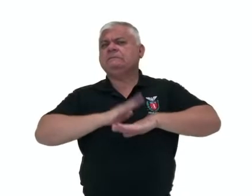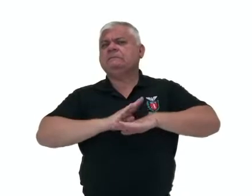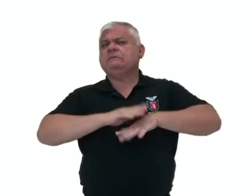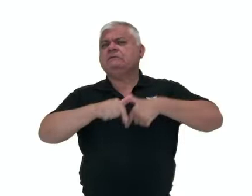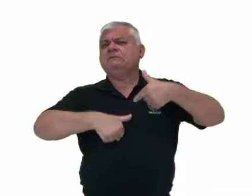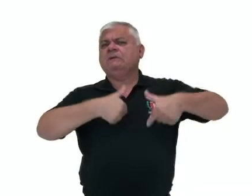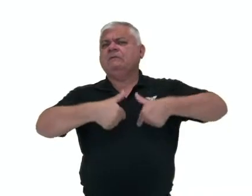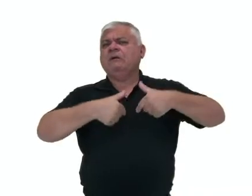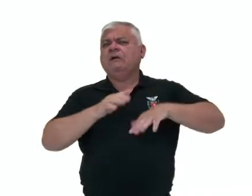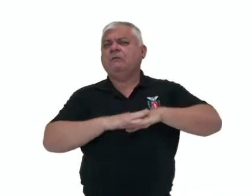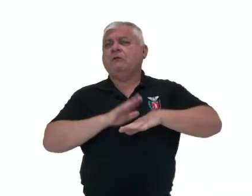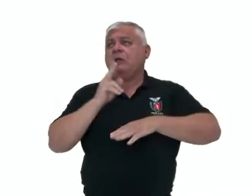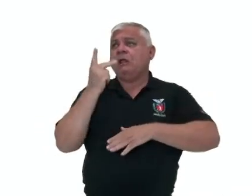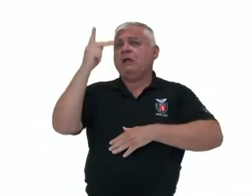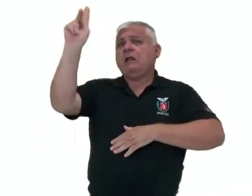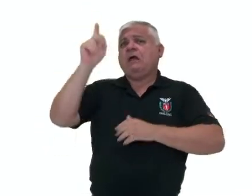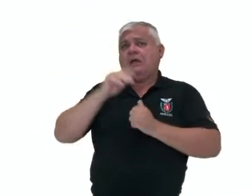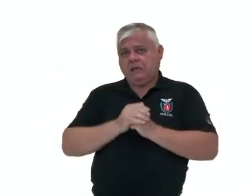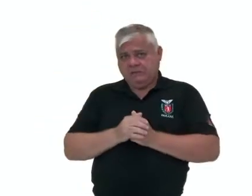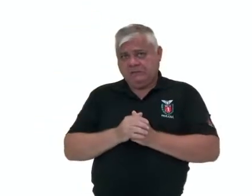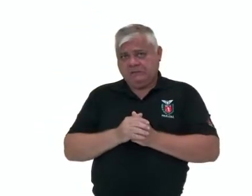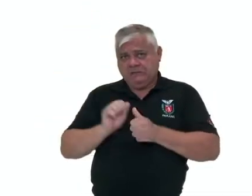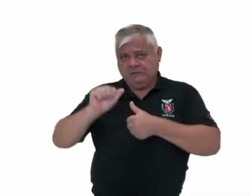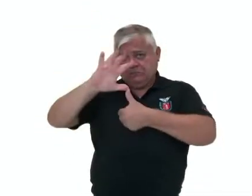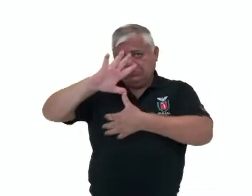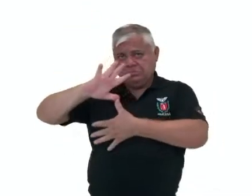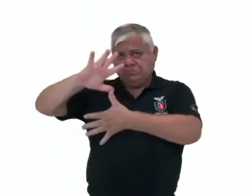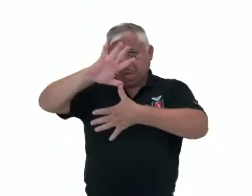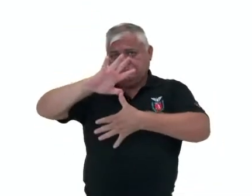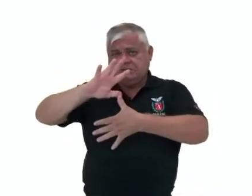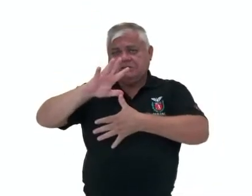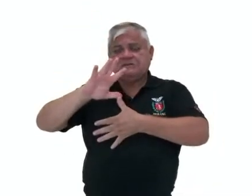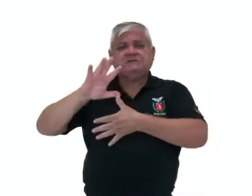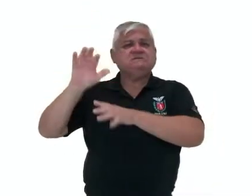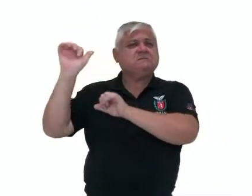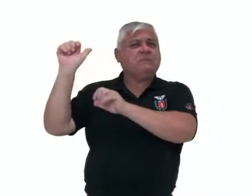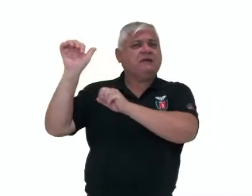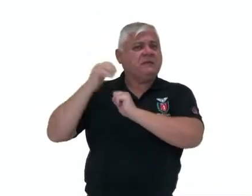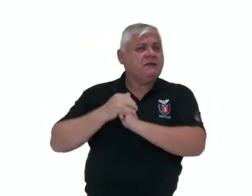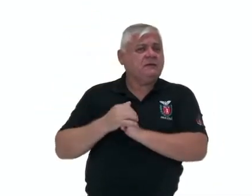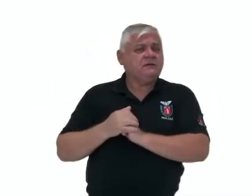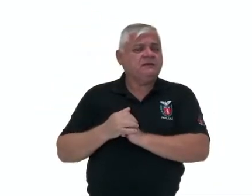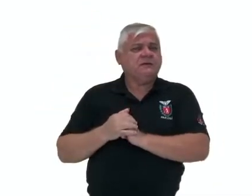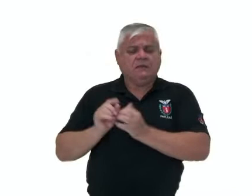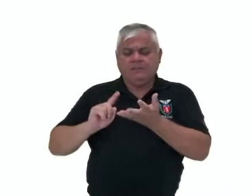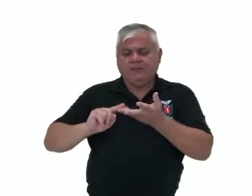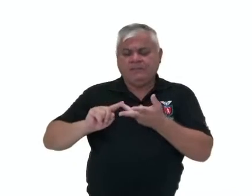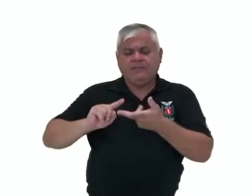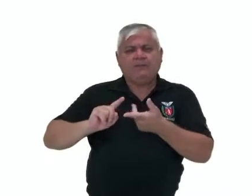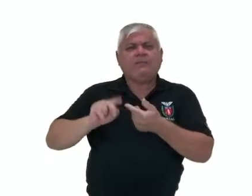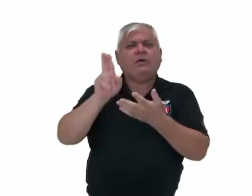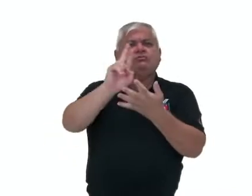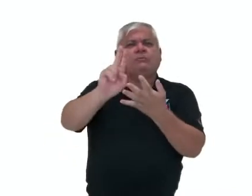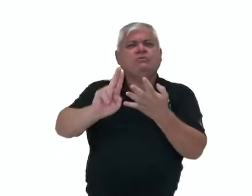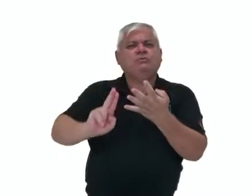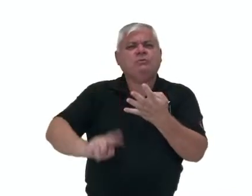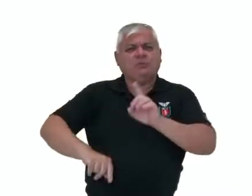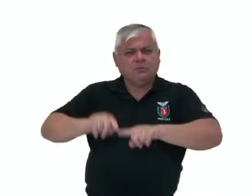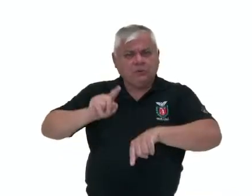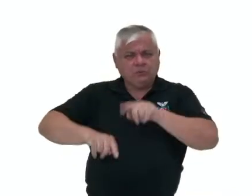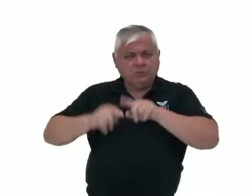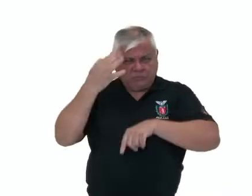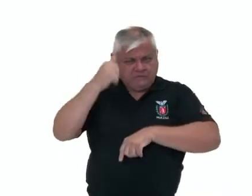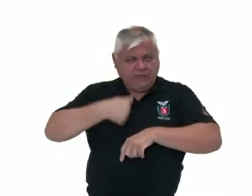obra utilizada na plantation na América Espanhola? Você sabe dizer os produtos cultivados nas